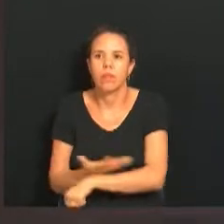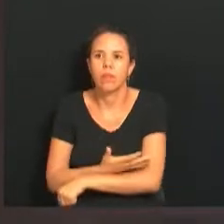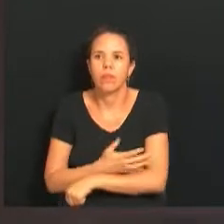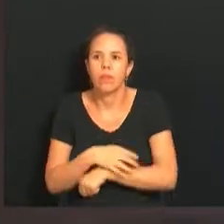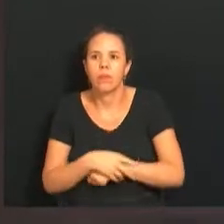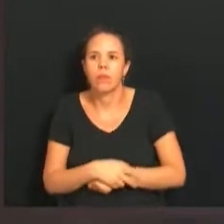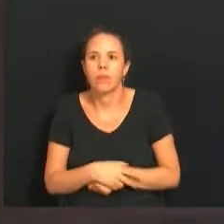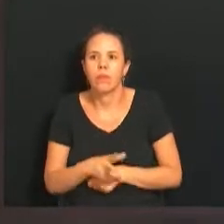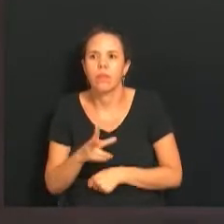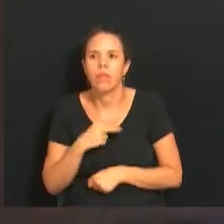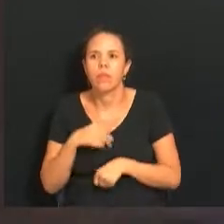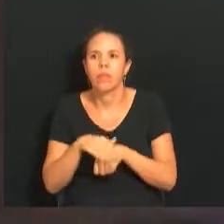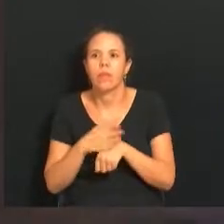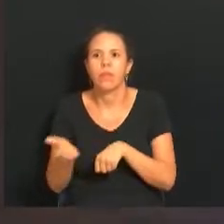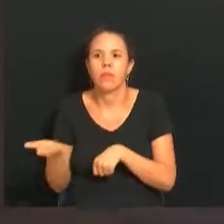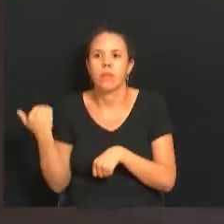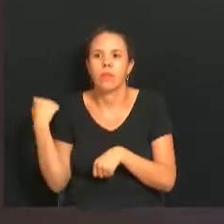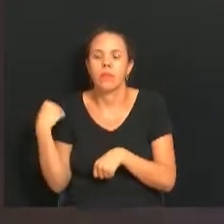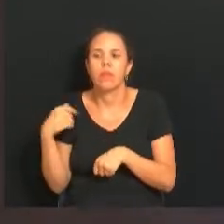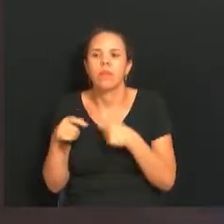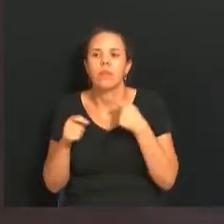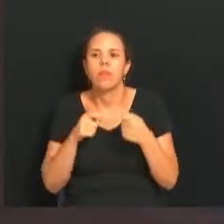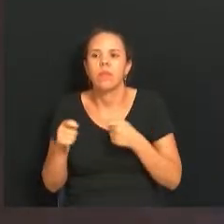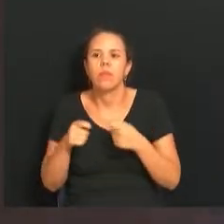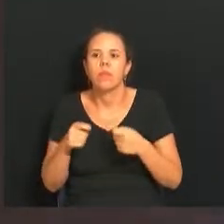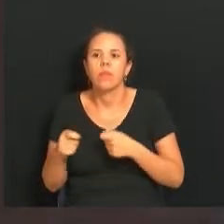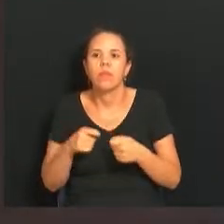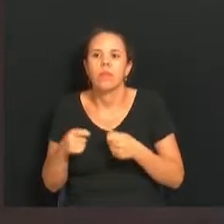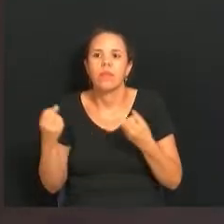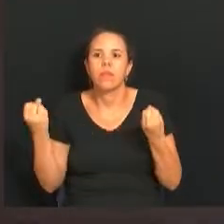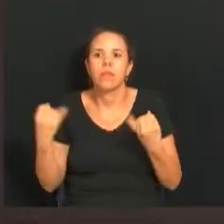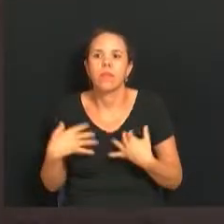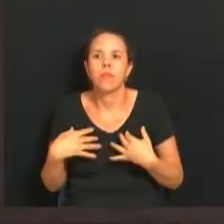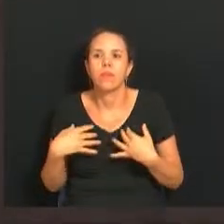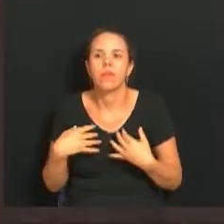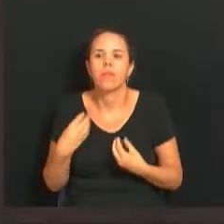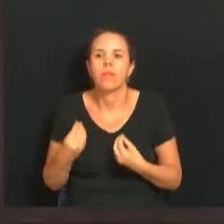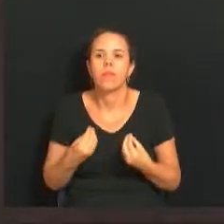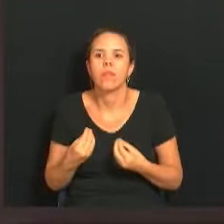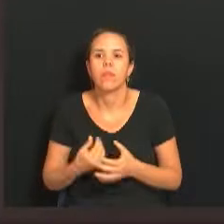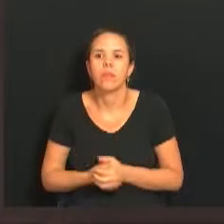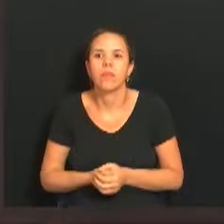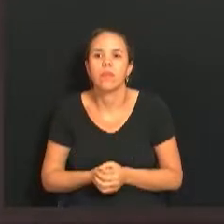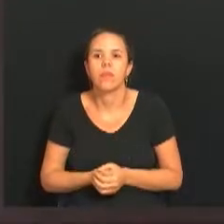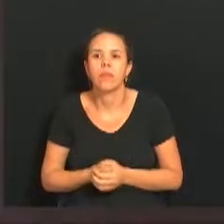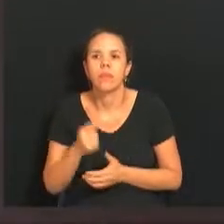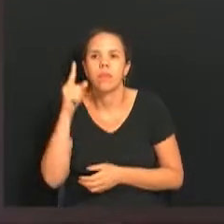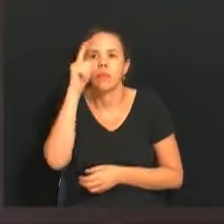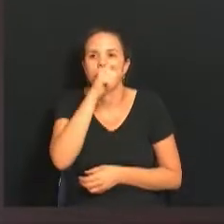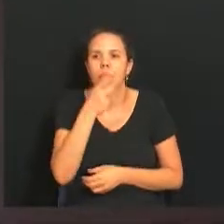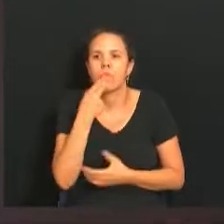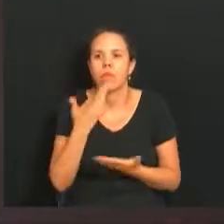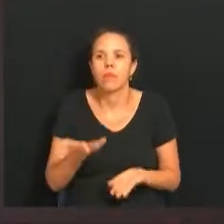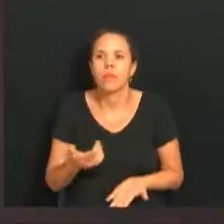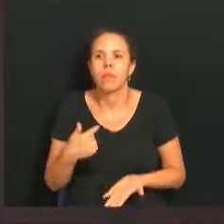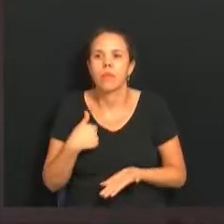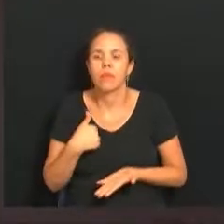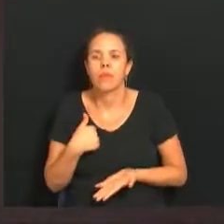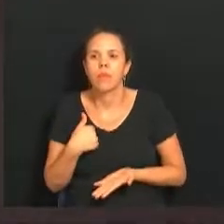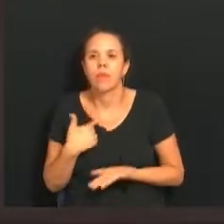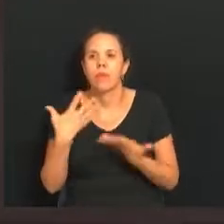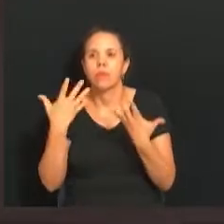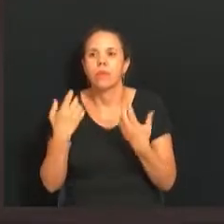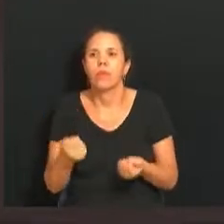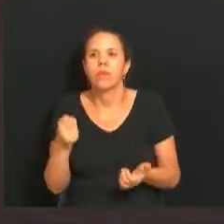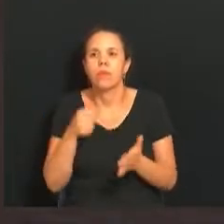estava conversando antes da entrevista. Conta pra gente como que vai ser, Paraná. André, é difícil falar, sabe? Eu abracei essa causa